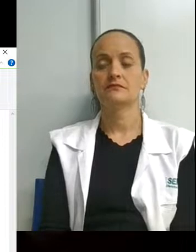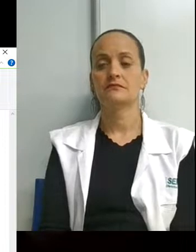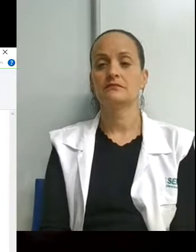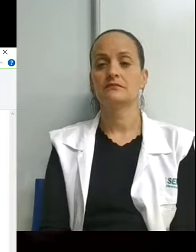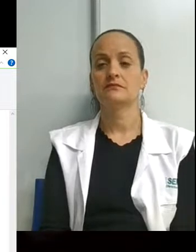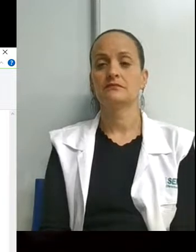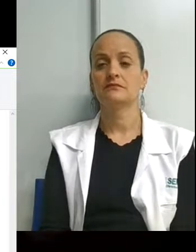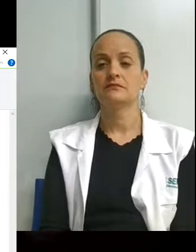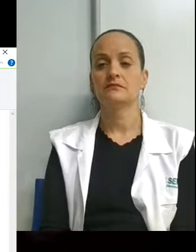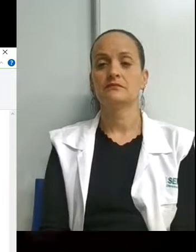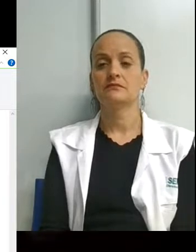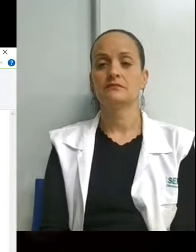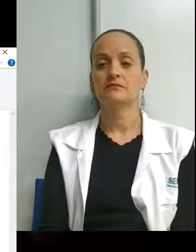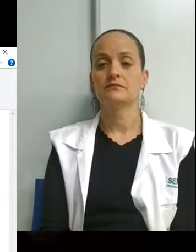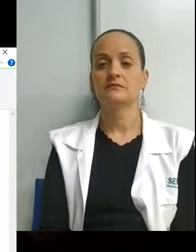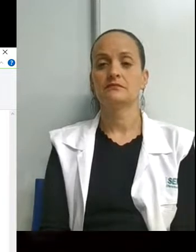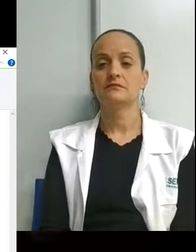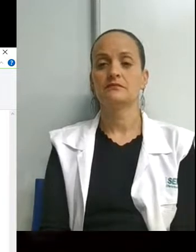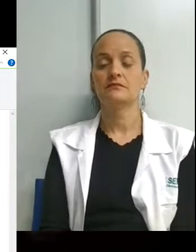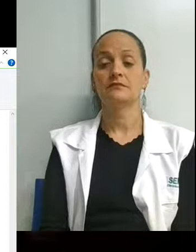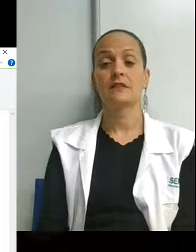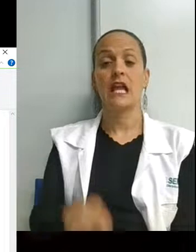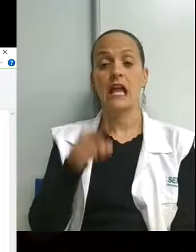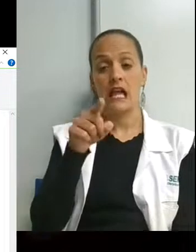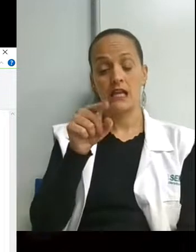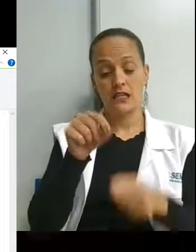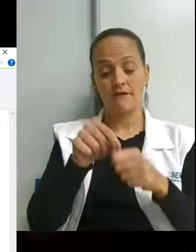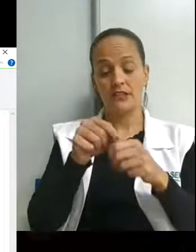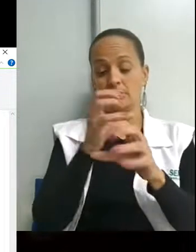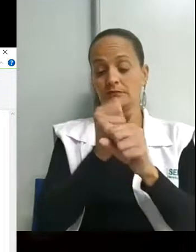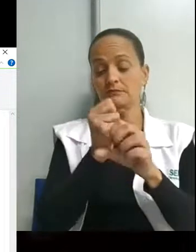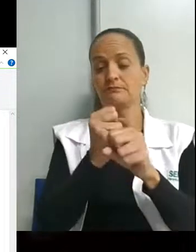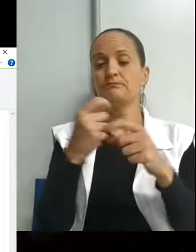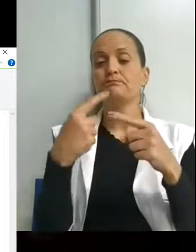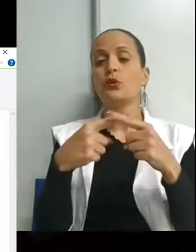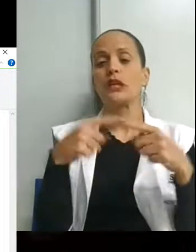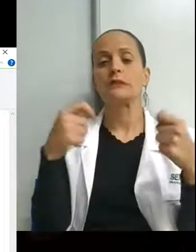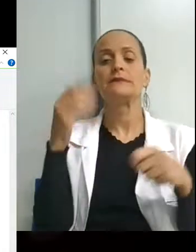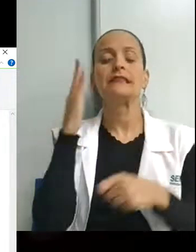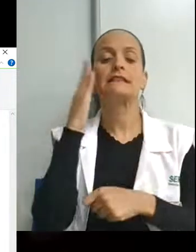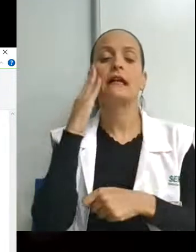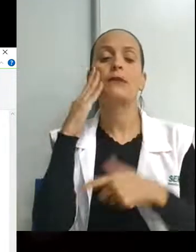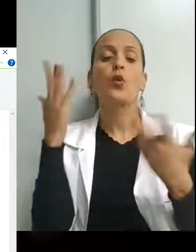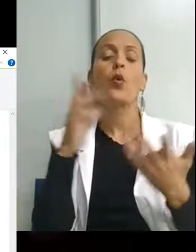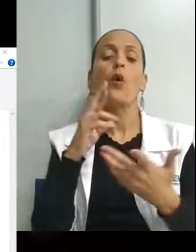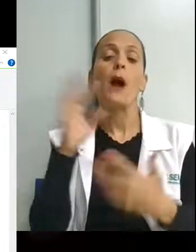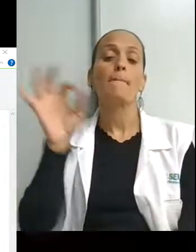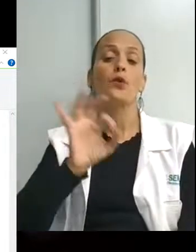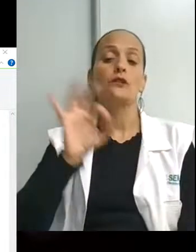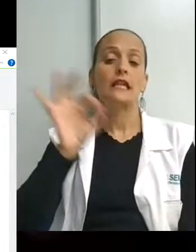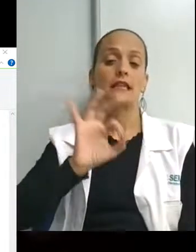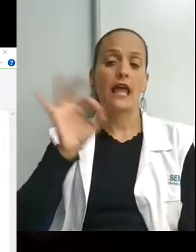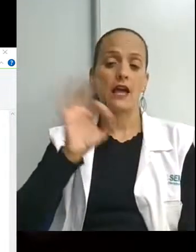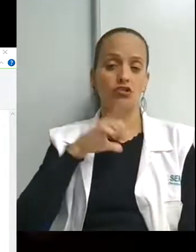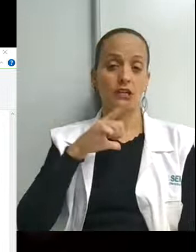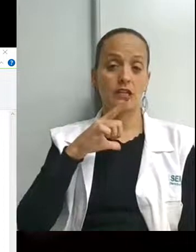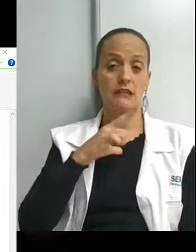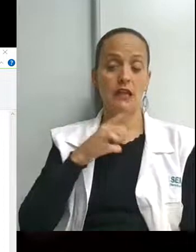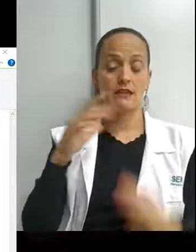Quanto que é a porcentagem de tensão que ficou ali só na rede. Ó. Então, X vai ser igual a quem? Vou fazer a continha aqui, ó.